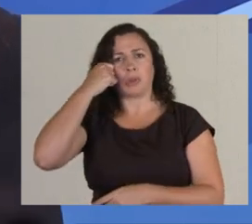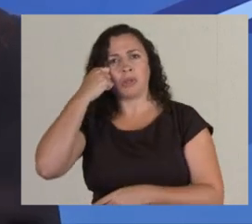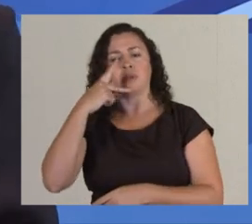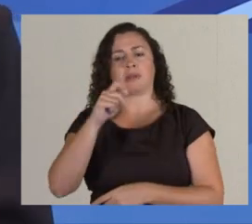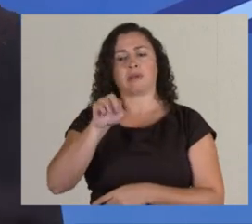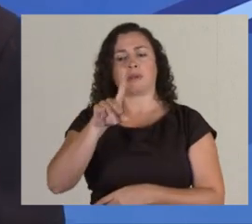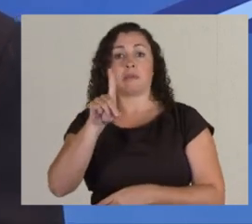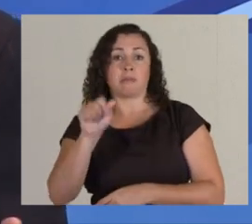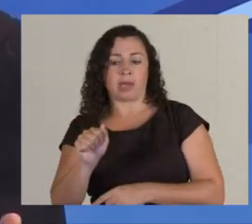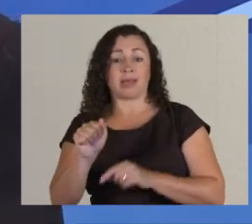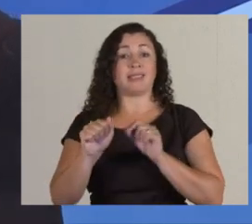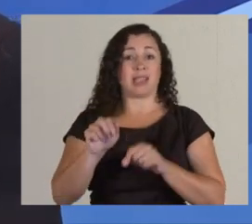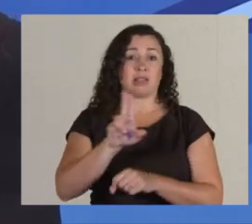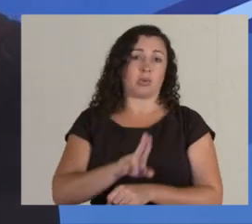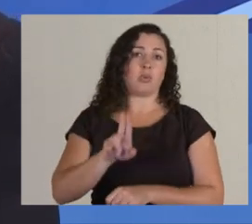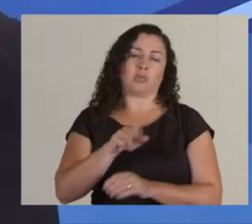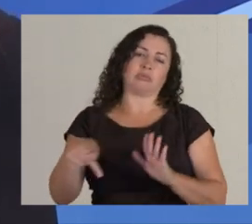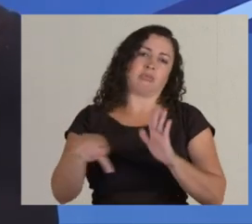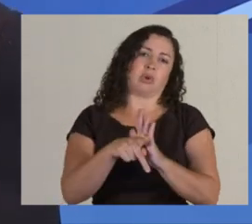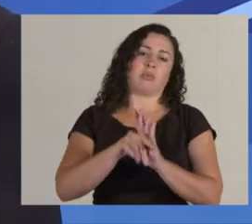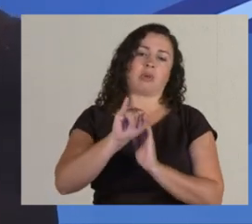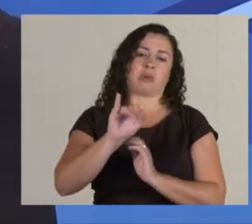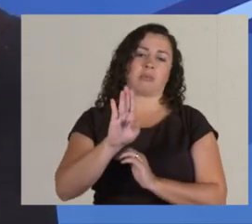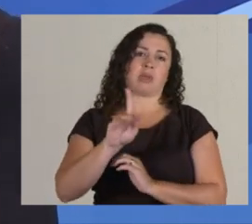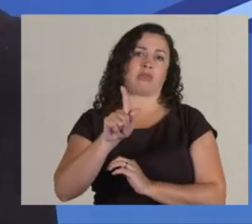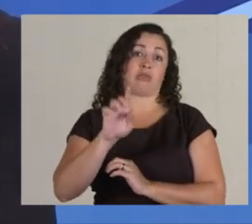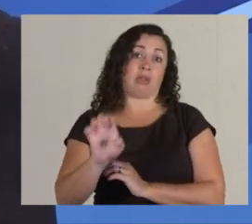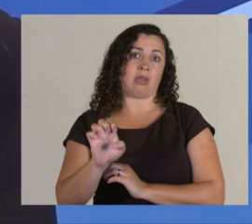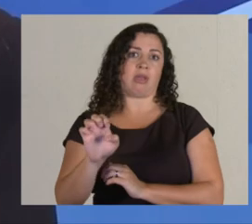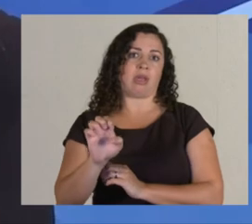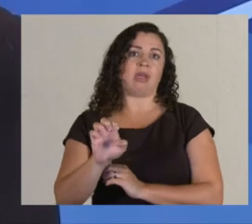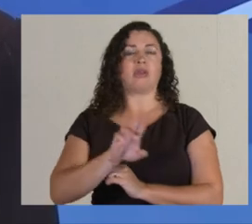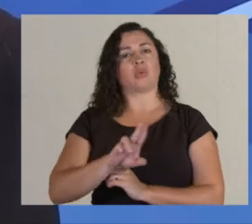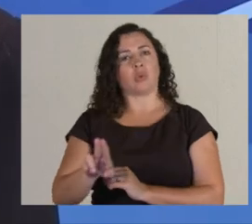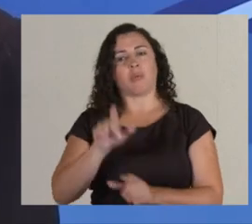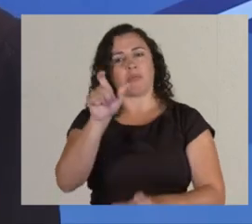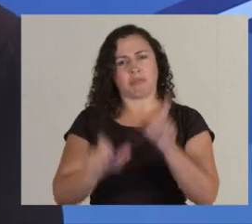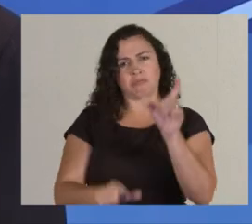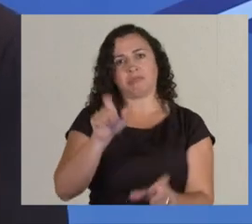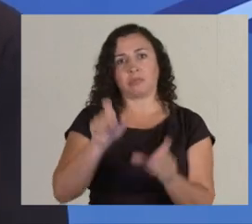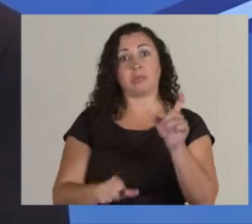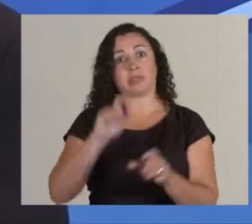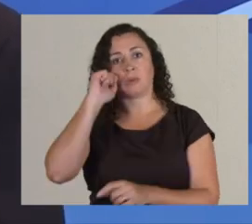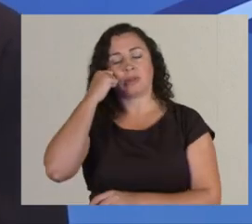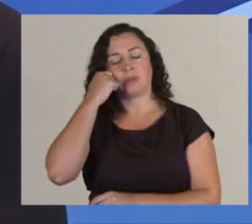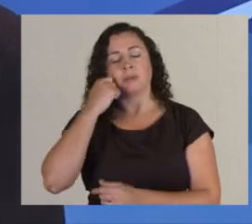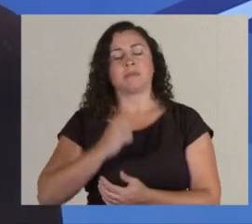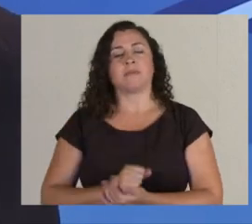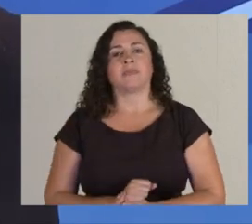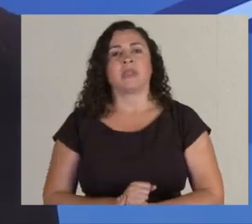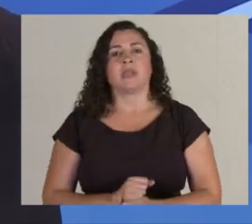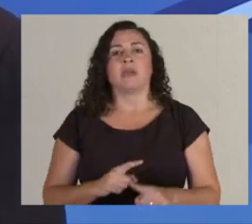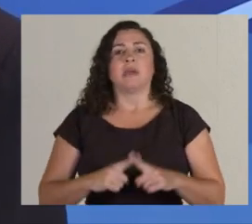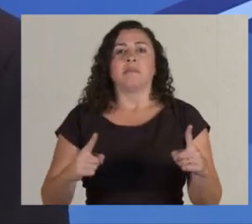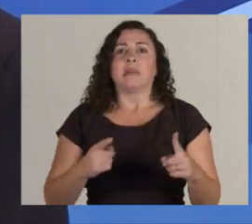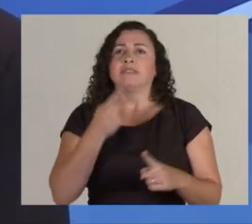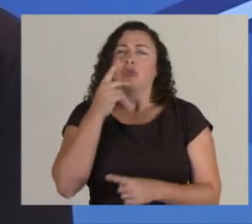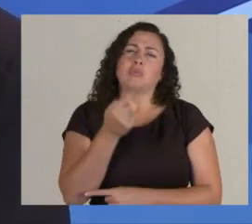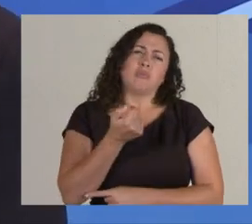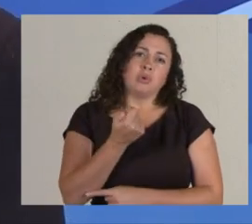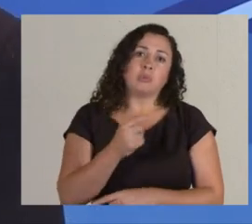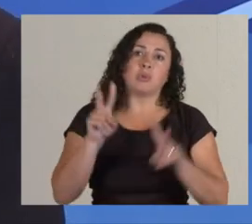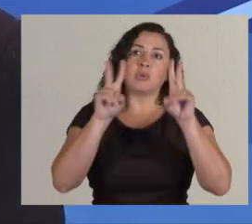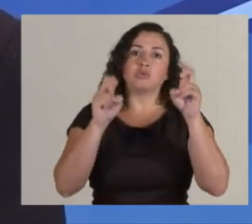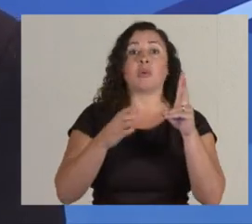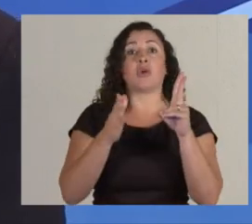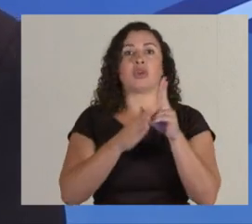preta e parda, a nomenclatura do IBGE, né? Para a população negra, né? E não falamos, quer